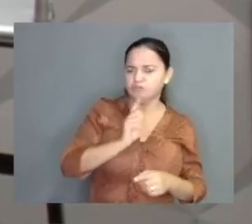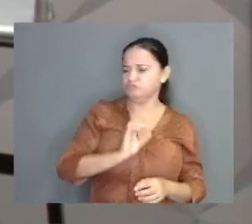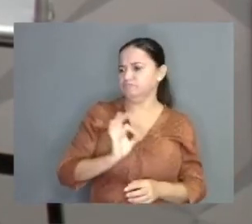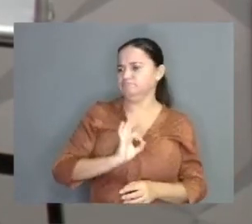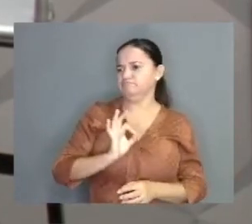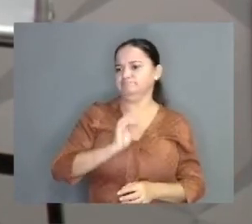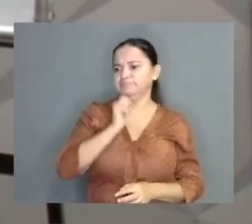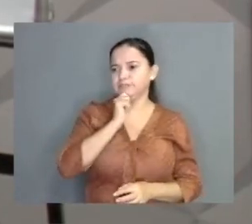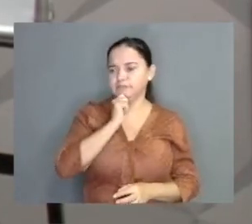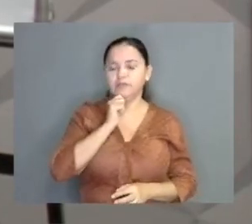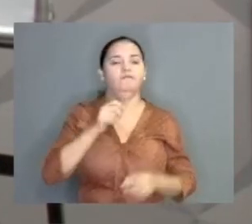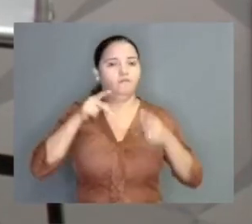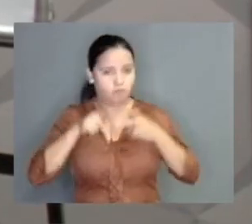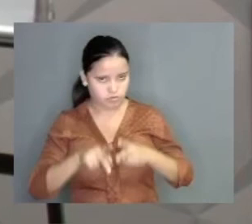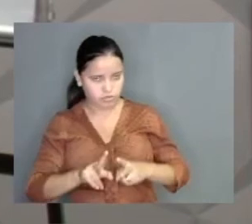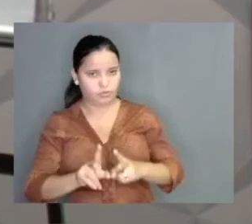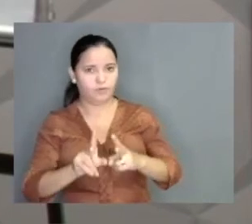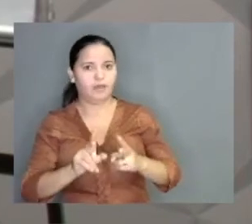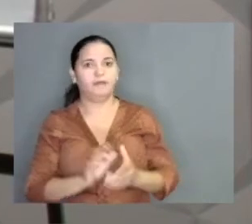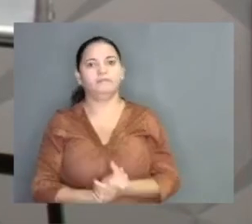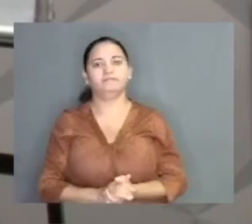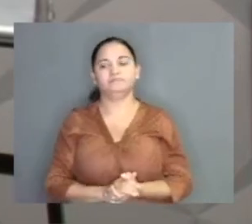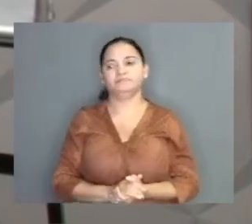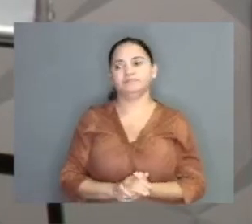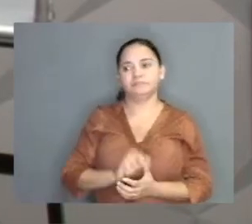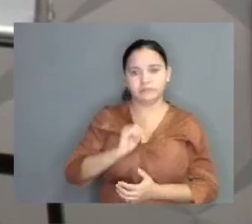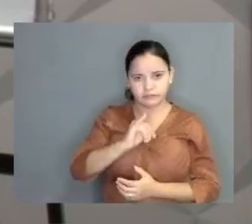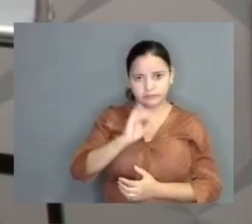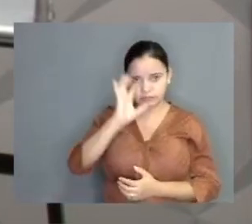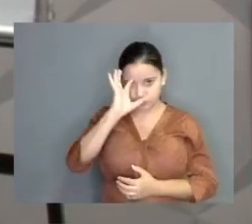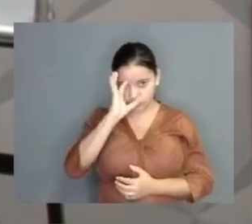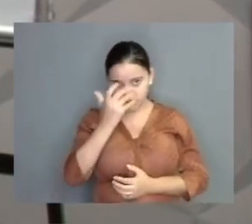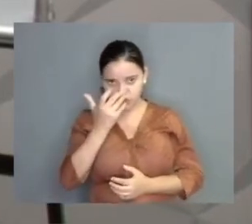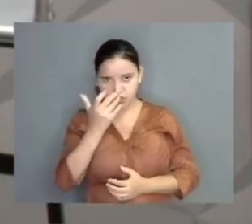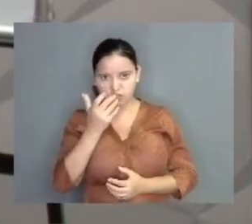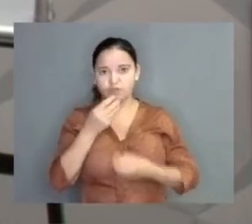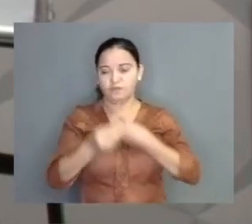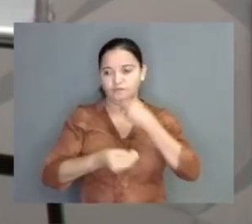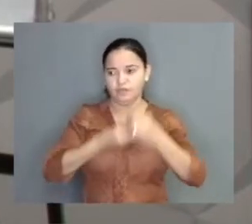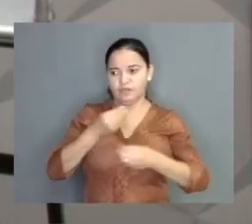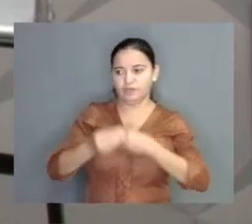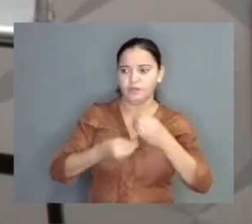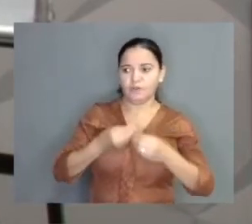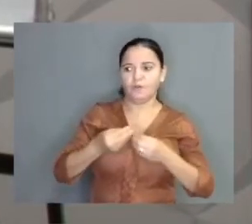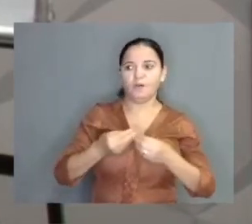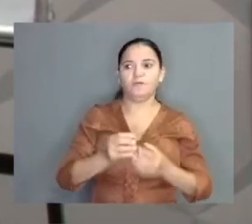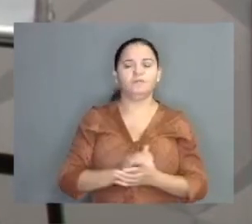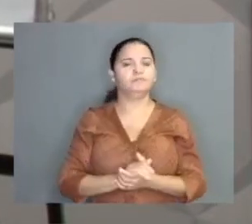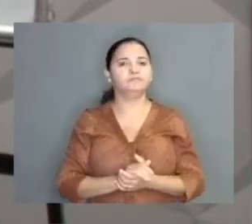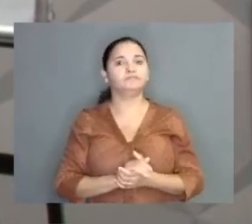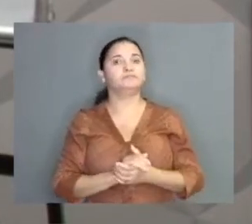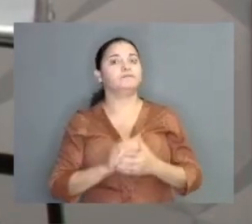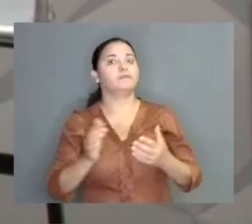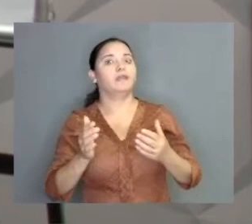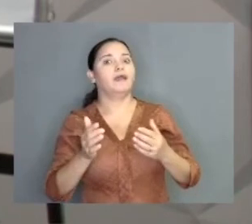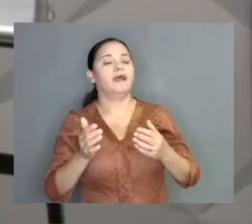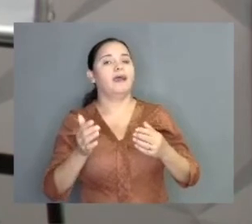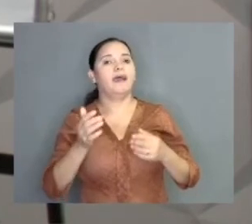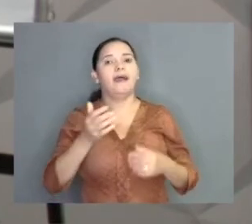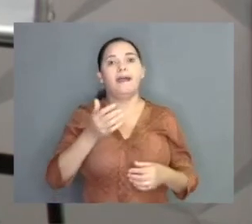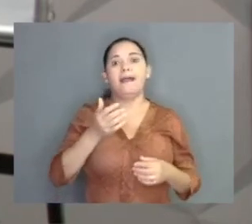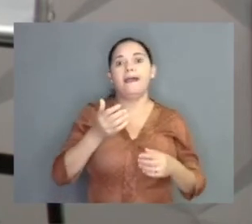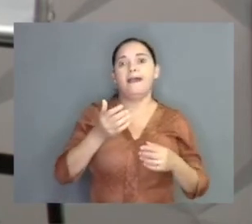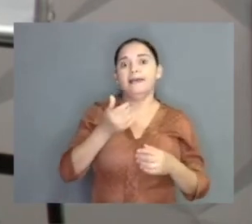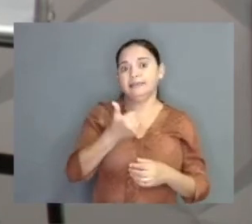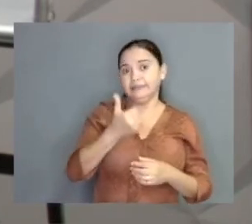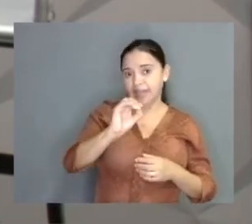sabe que se a gente for tentar resolver aqui a potência de 10 na parte de baixo, não vai precisar fazer conta, porque